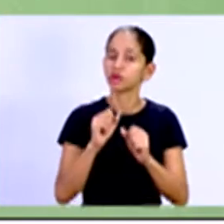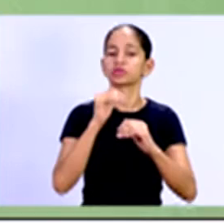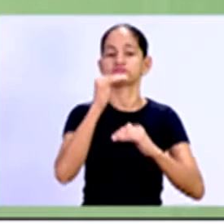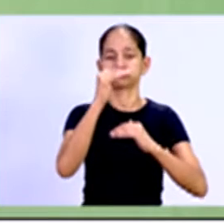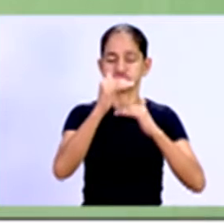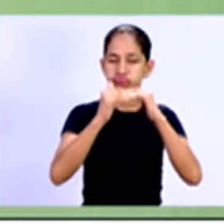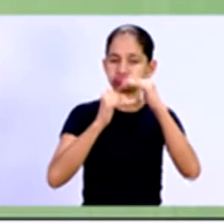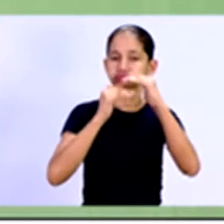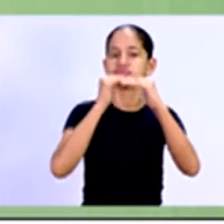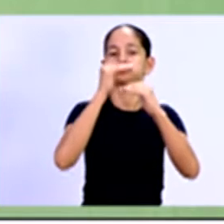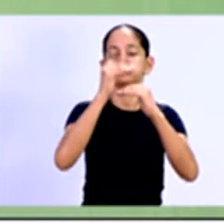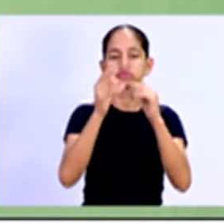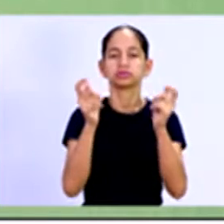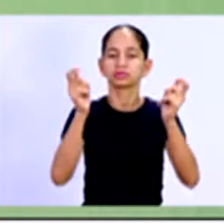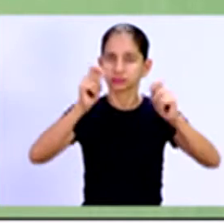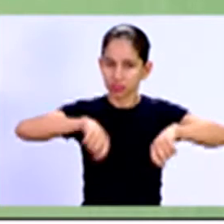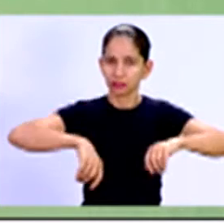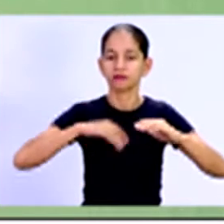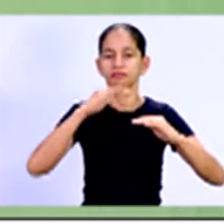progresso, como uma evolução.